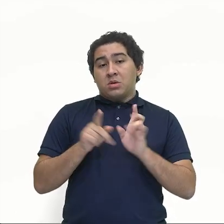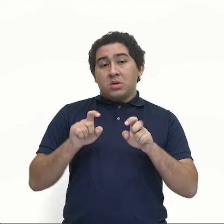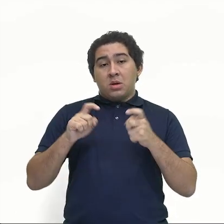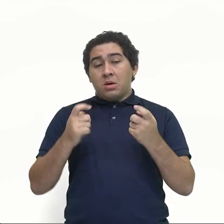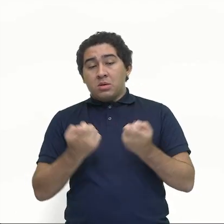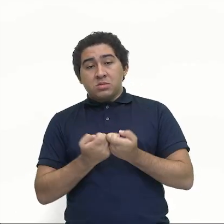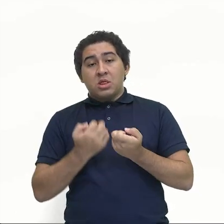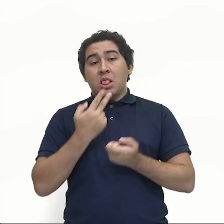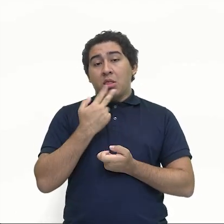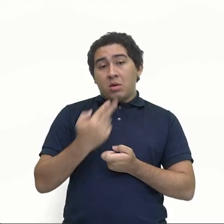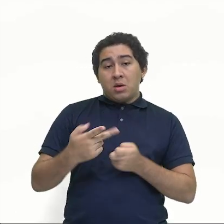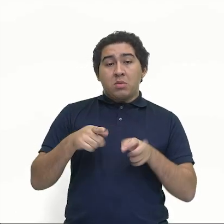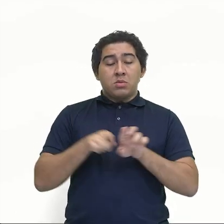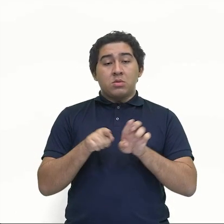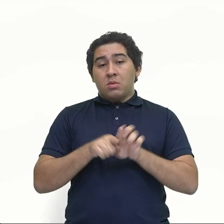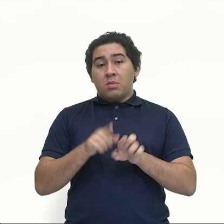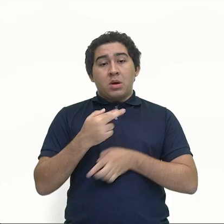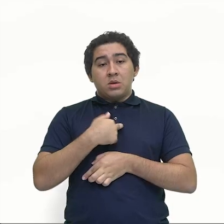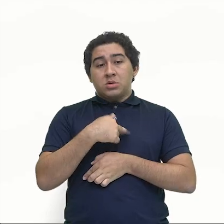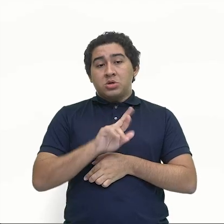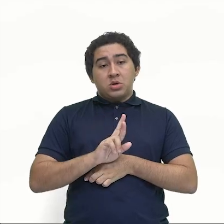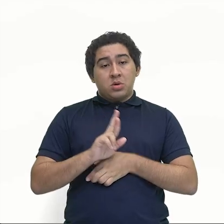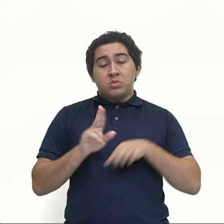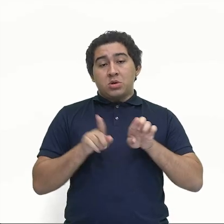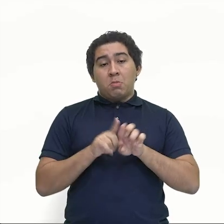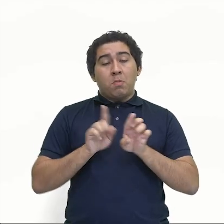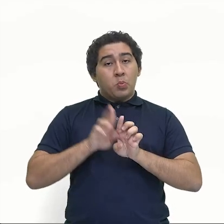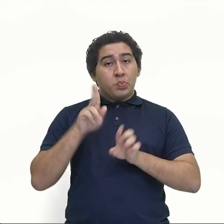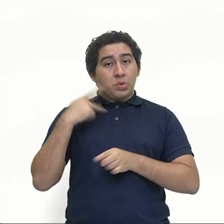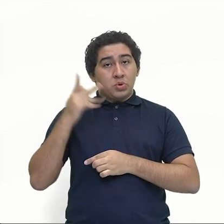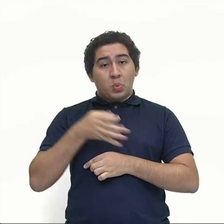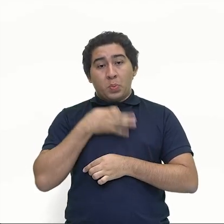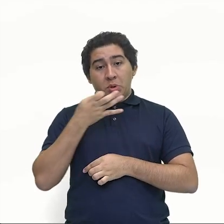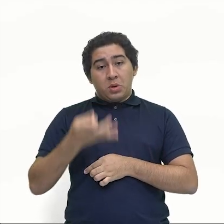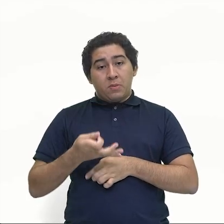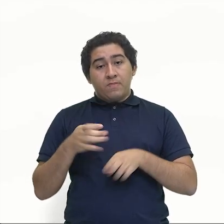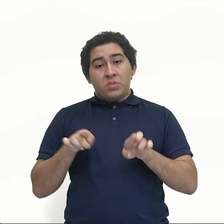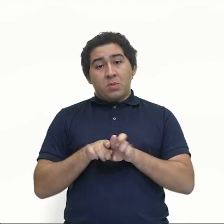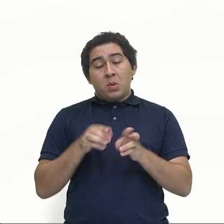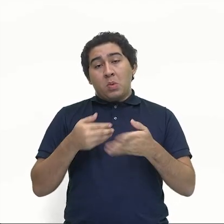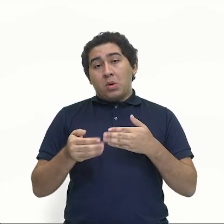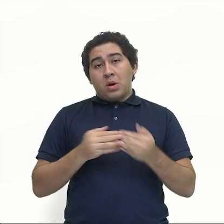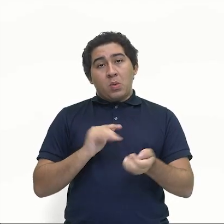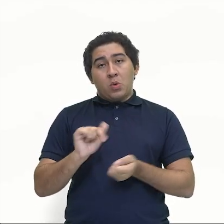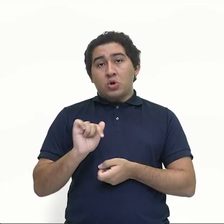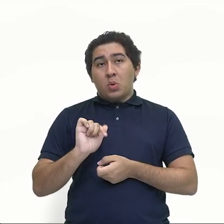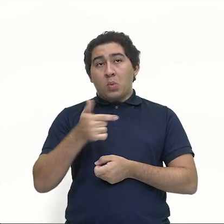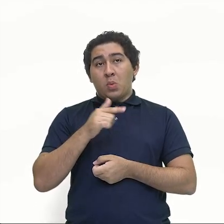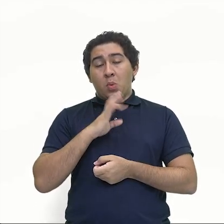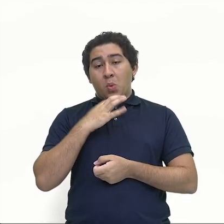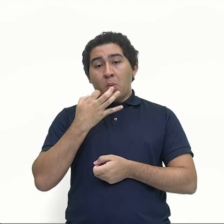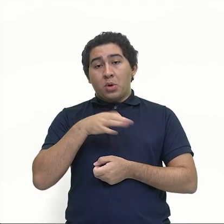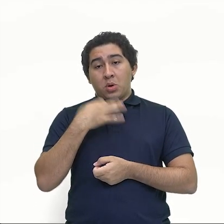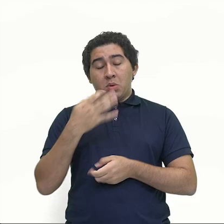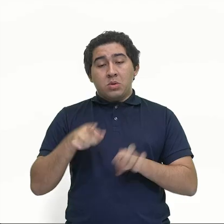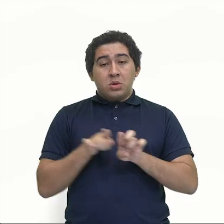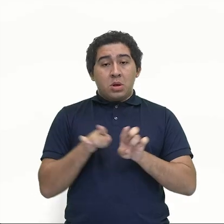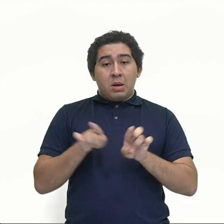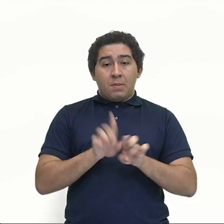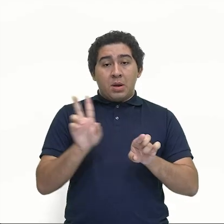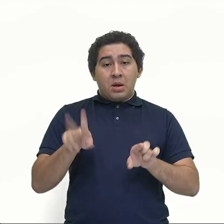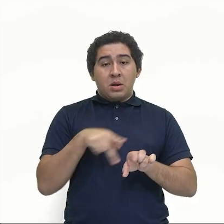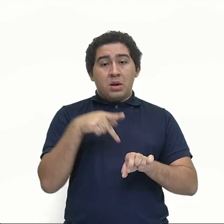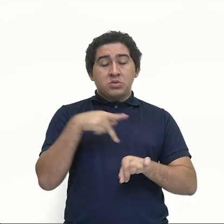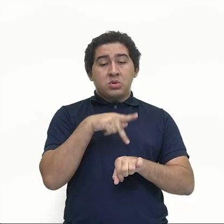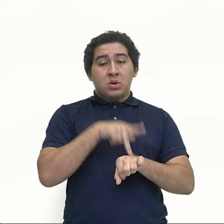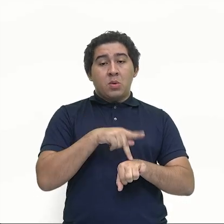que nós falamos, religião, nossa posição política, qualquer outra opinião nacional ou